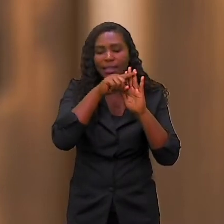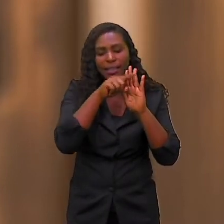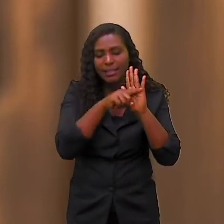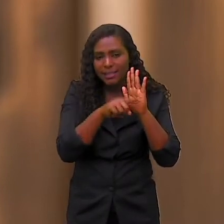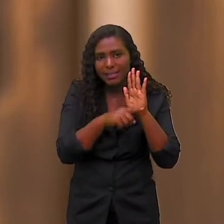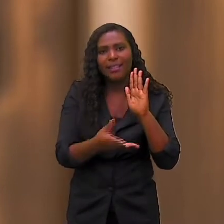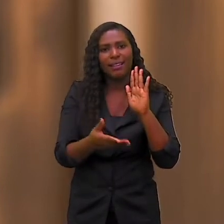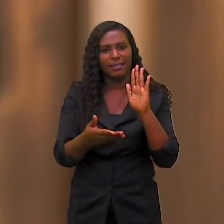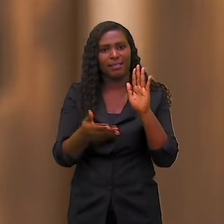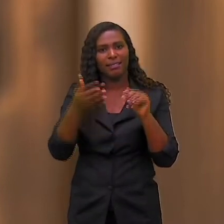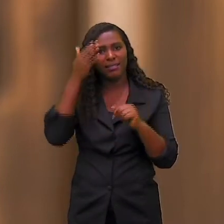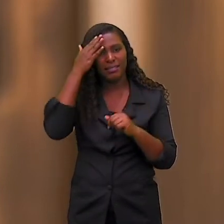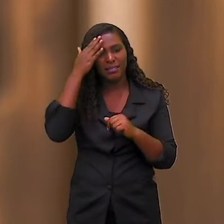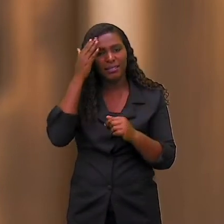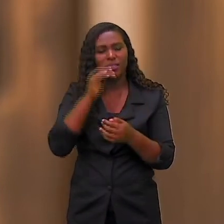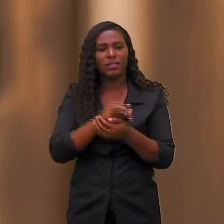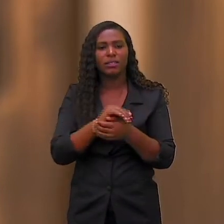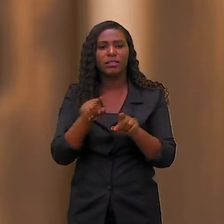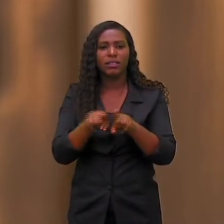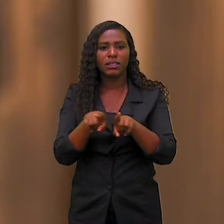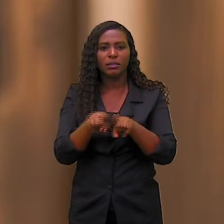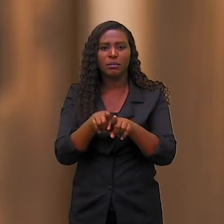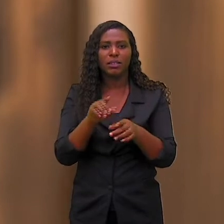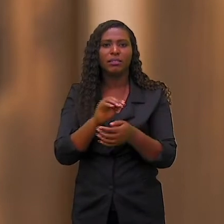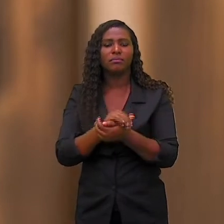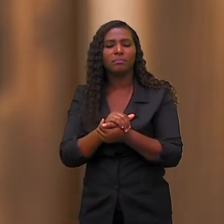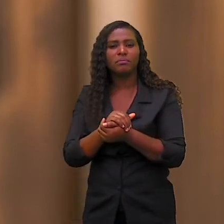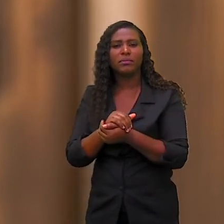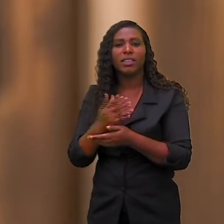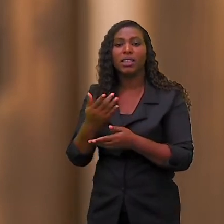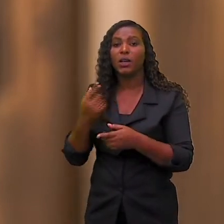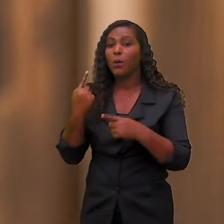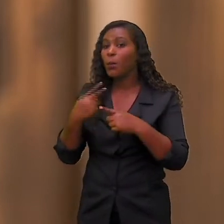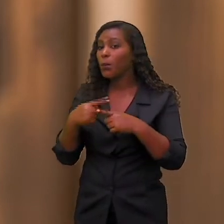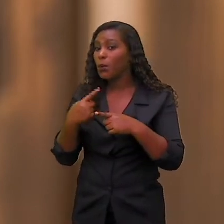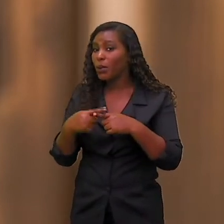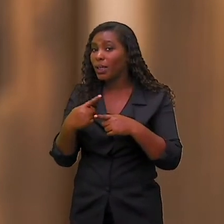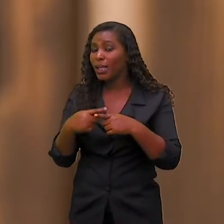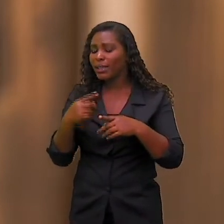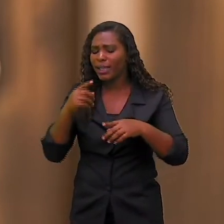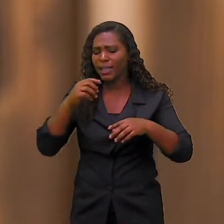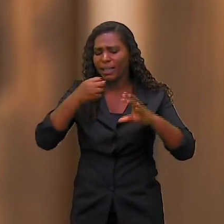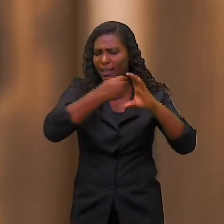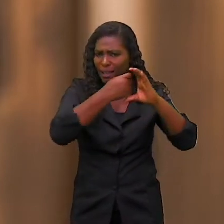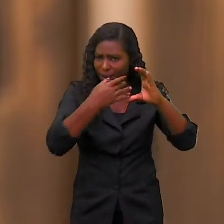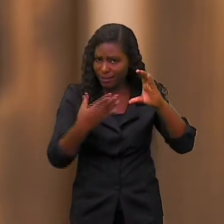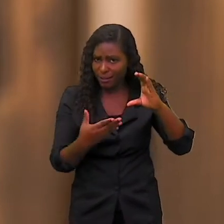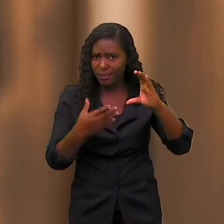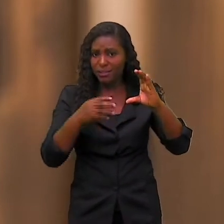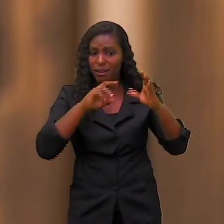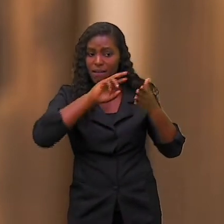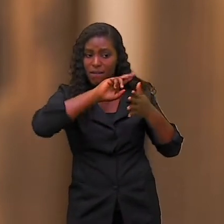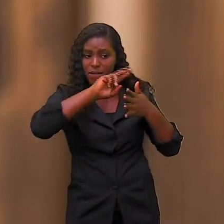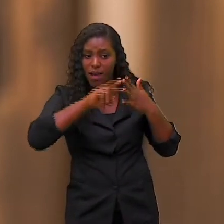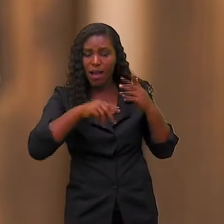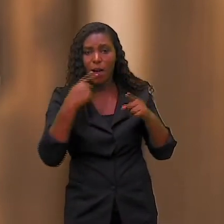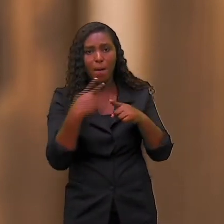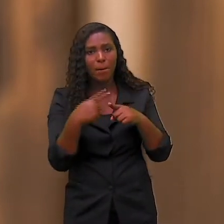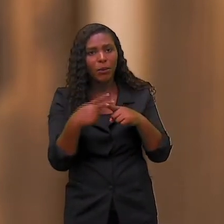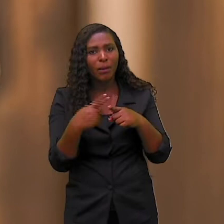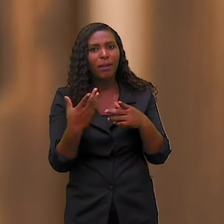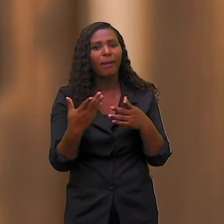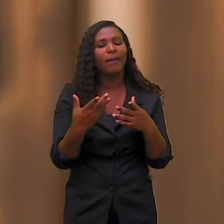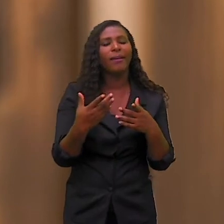muitos adjetivos, porque eu estou fazendo o quê? Uma descrição de algo. Descrevendo aí, eu faço a descrição do meu